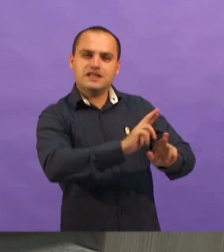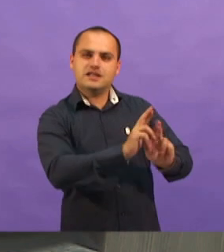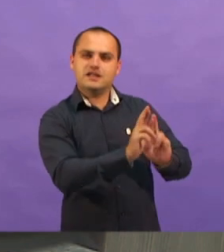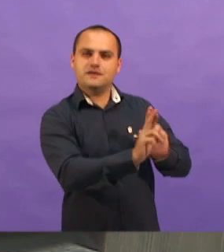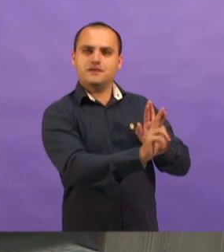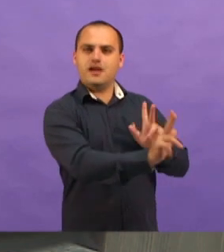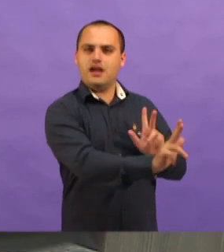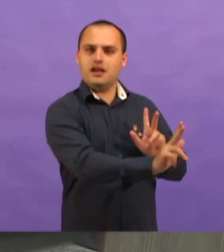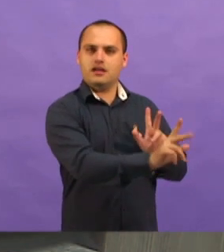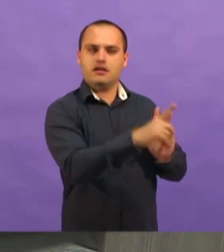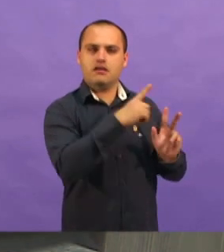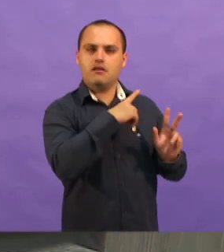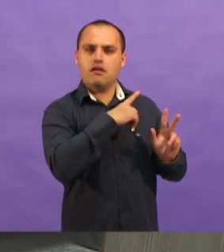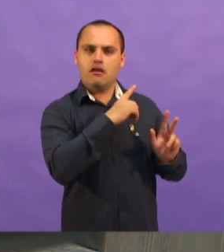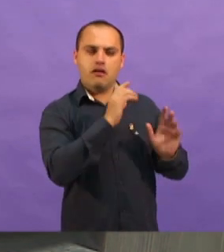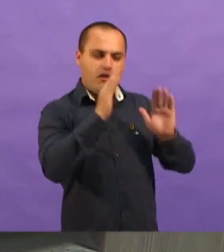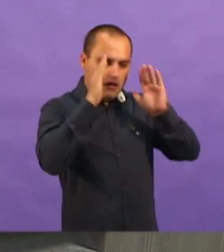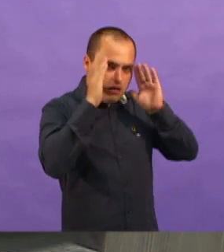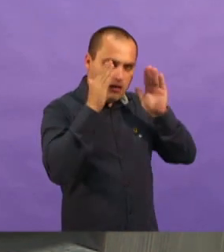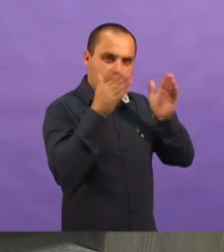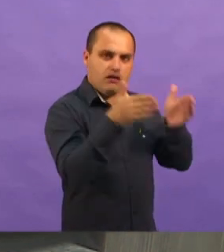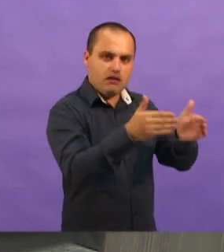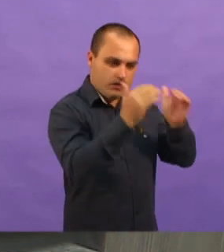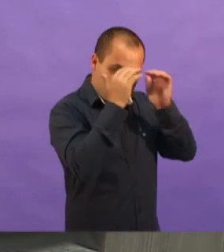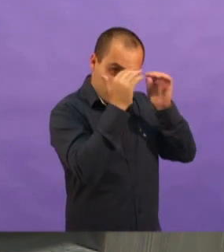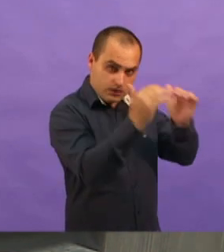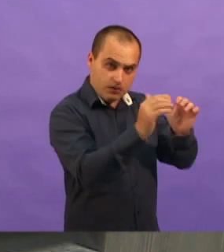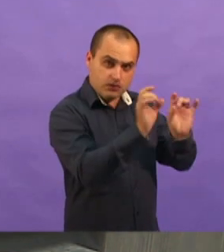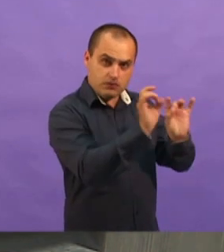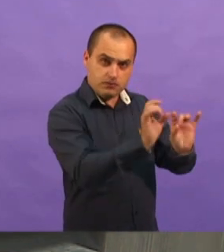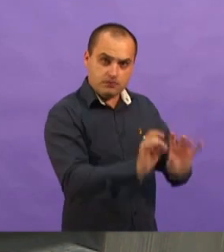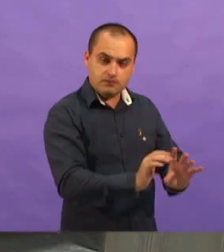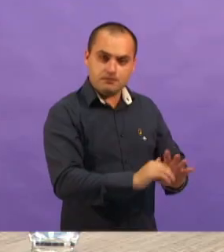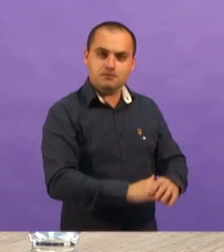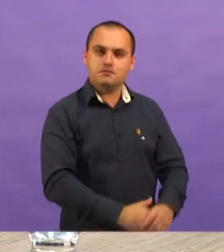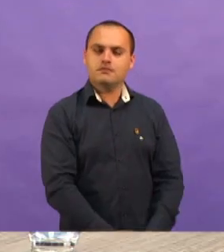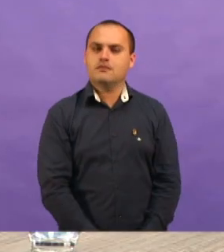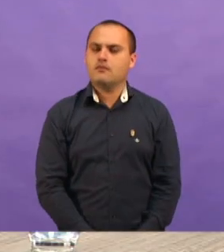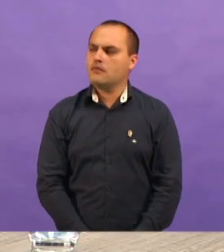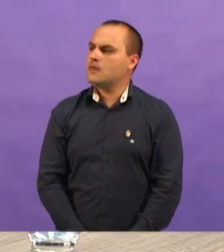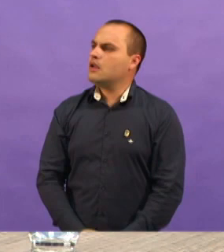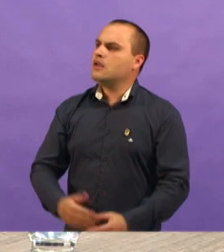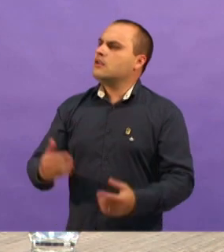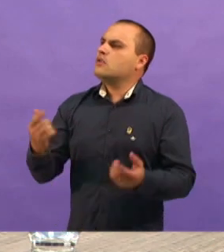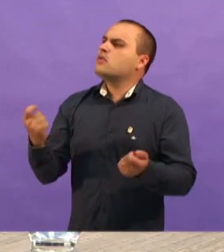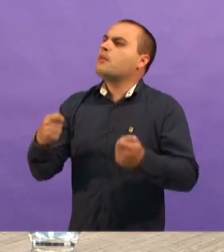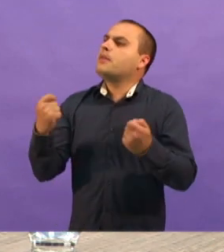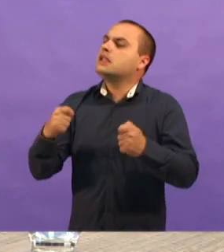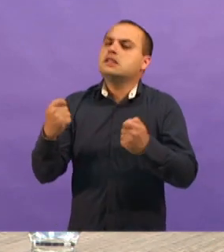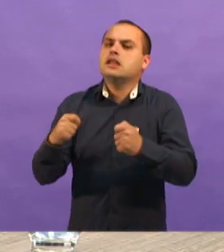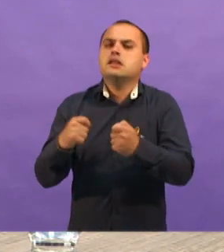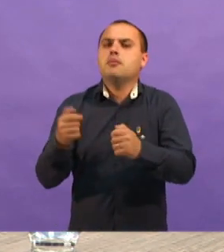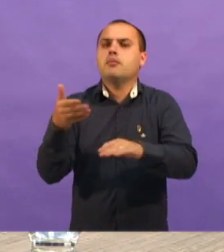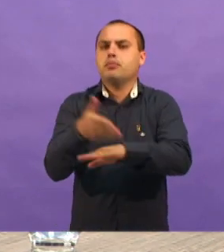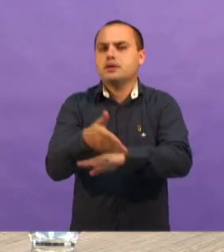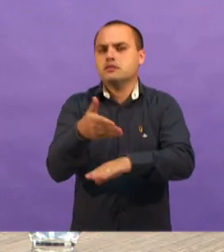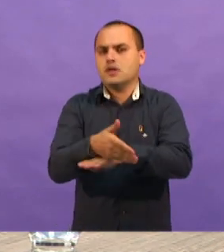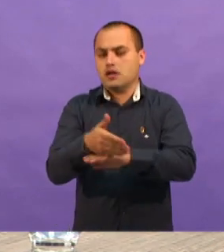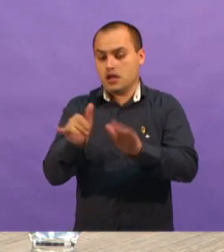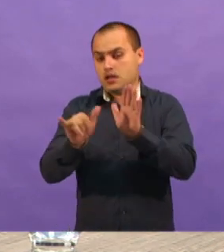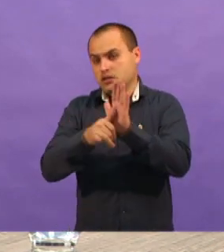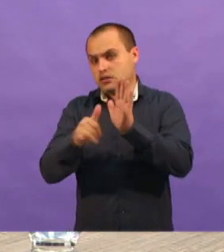cada aspecto da vida que aqui se manifesta. E quais os critérios para participar do anuário? Porque o edital é lançado, as